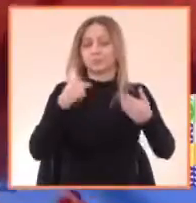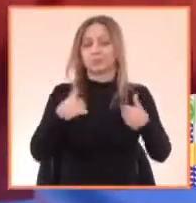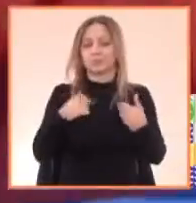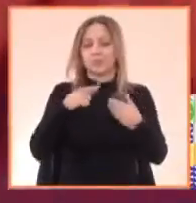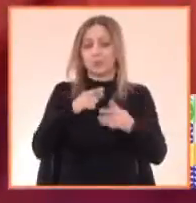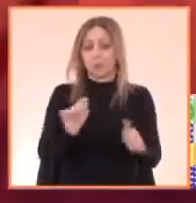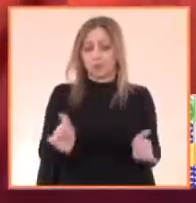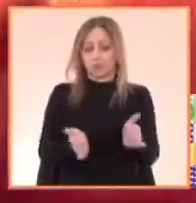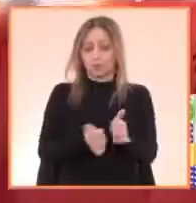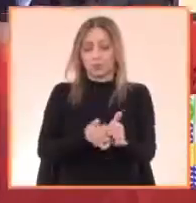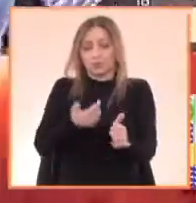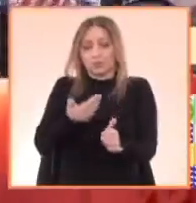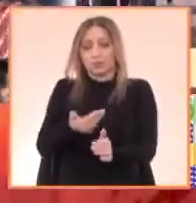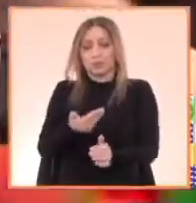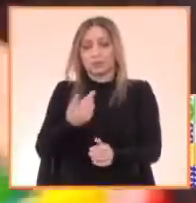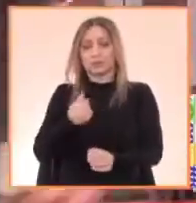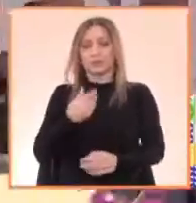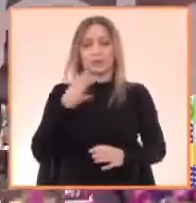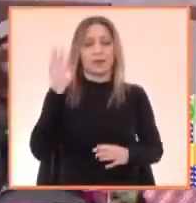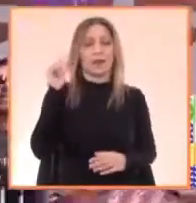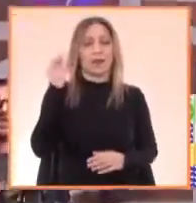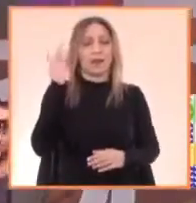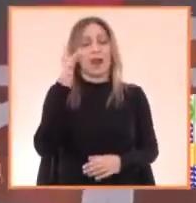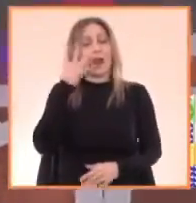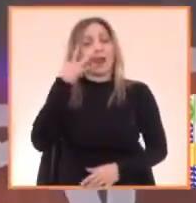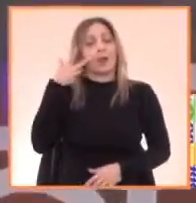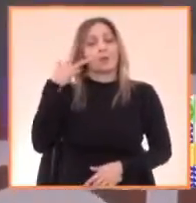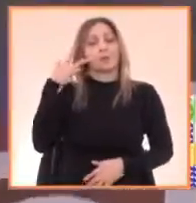estar contigo. Alô, morena,